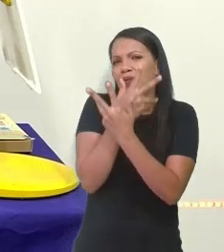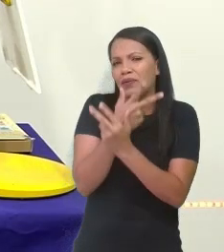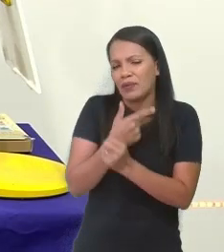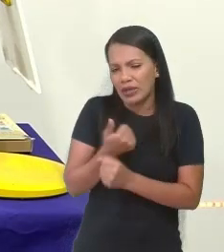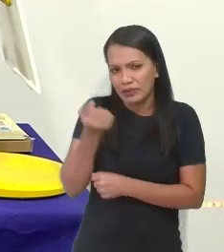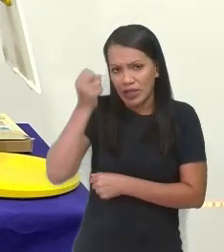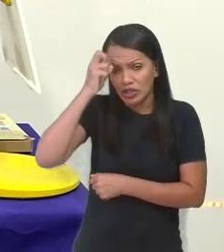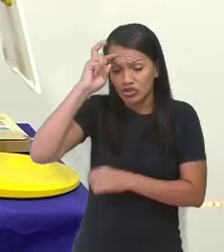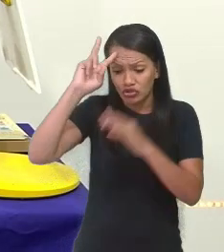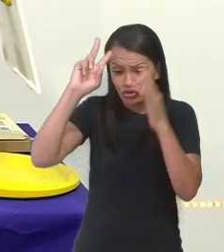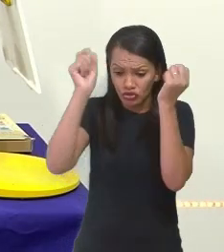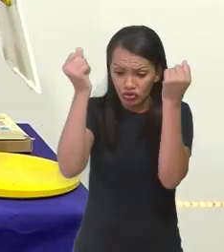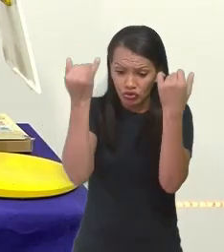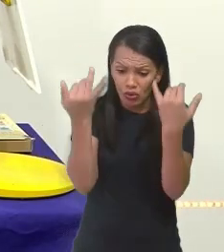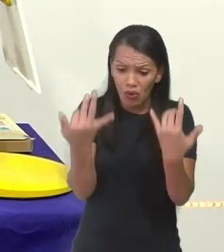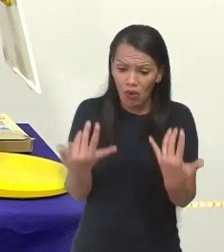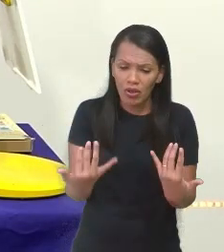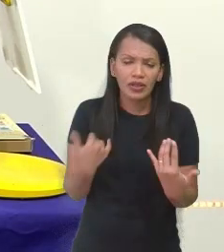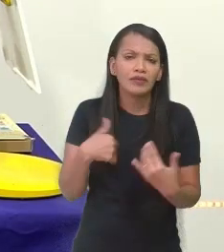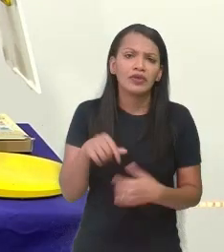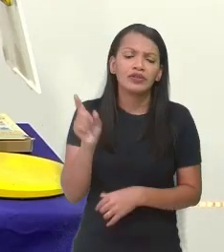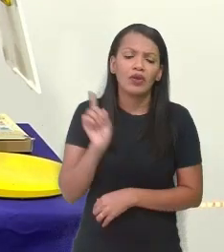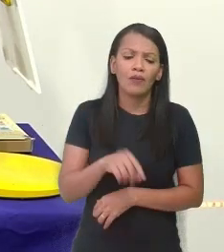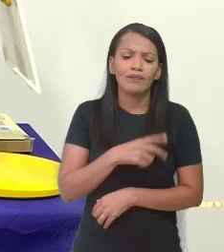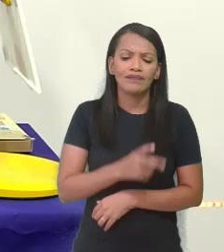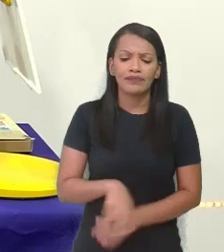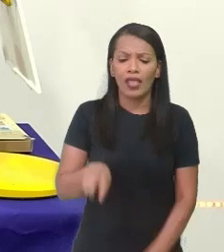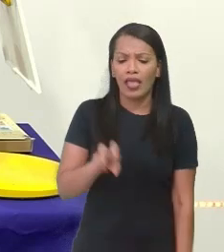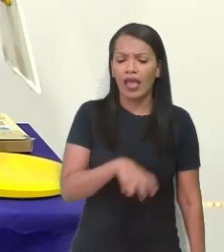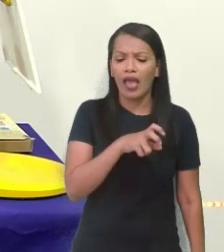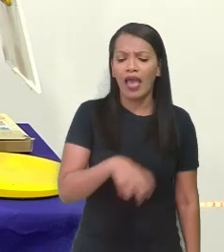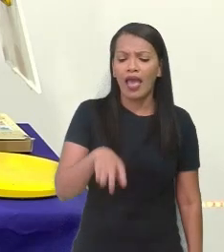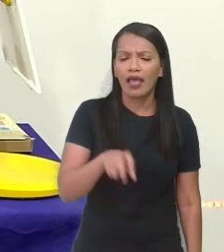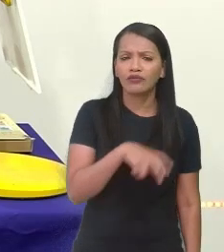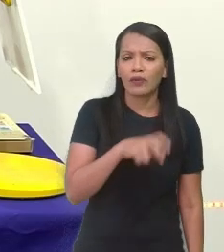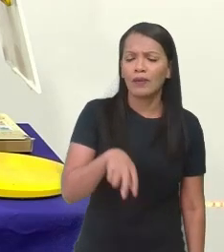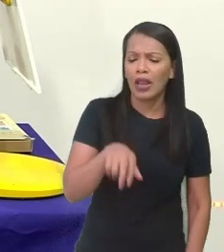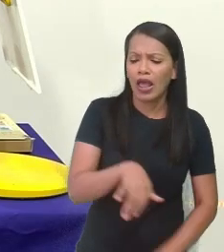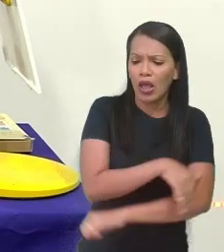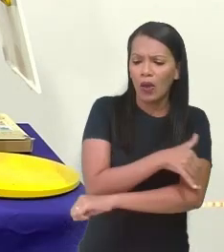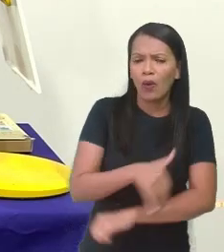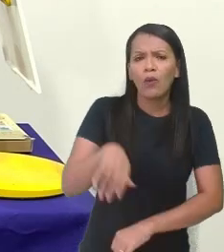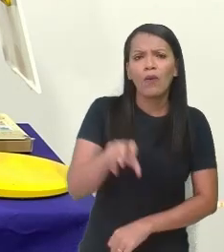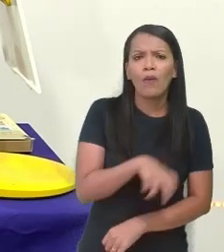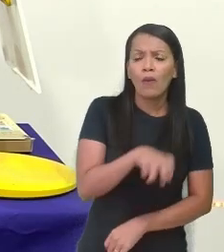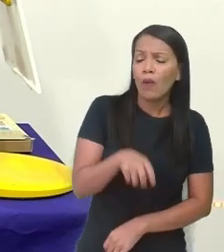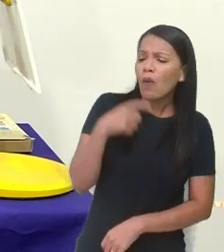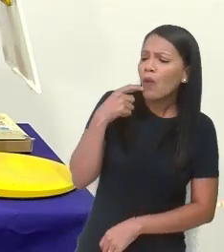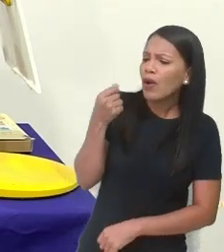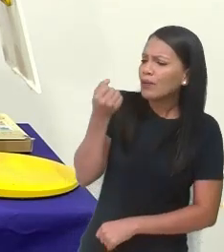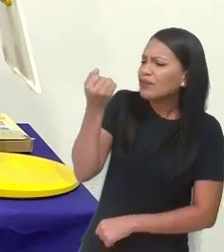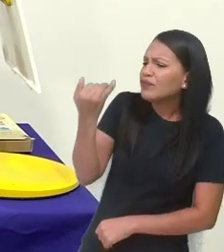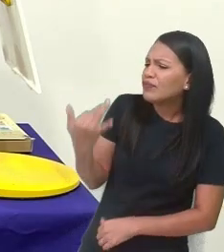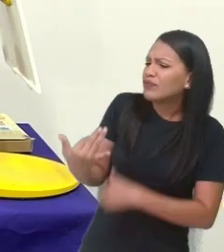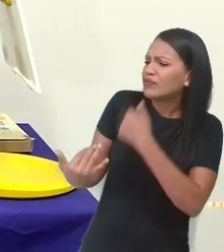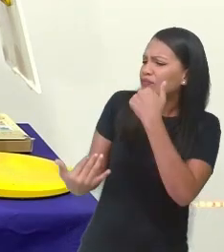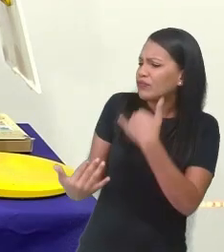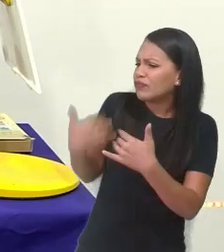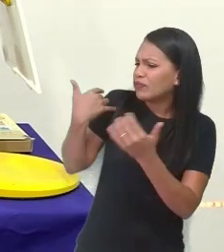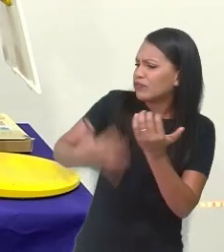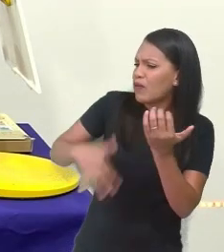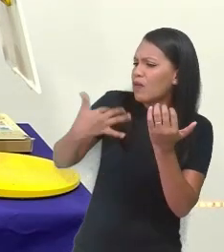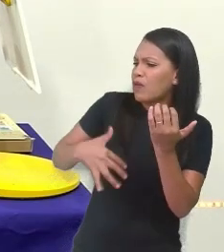as histórias, né? Eles andavam pelas ruas contando as histórias, os acontecimentos do